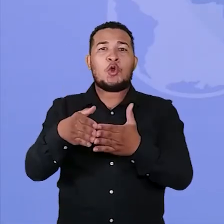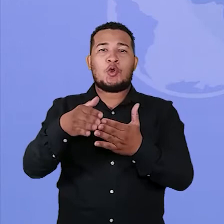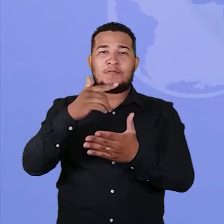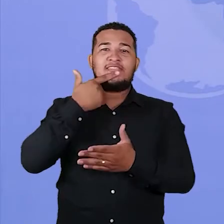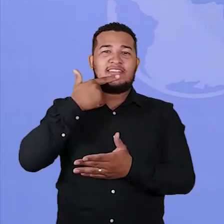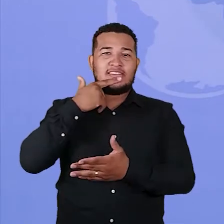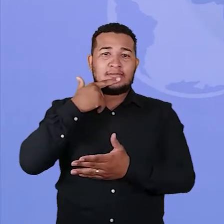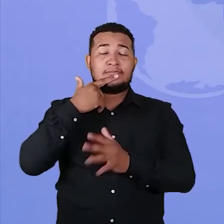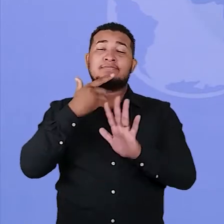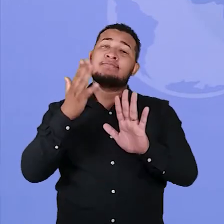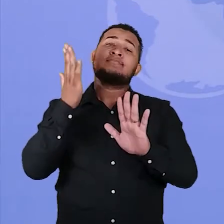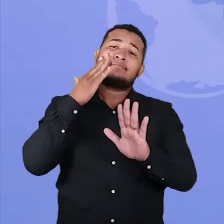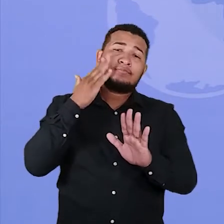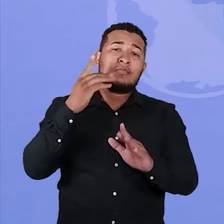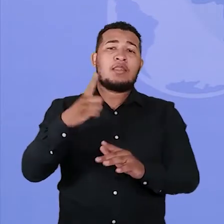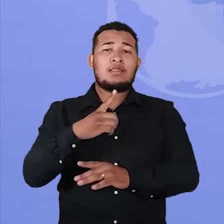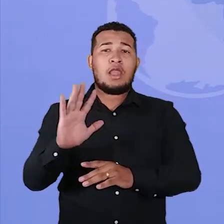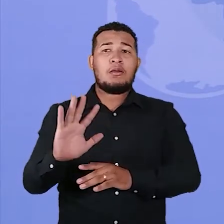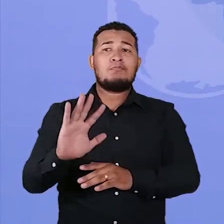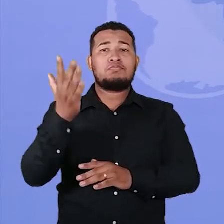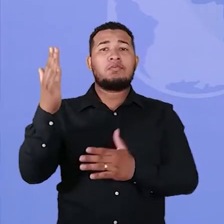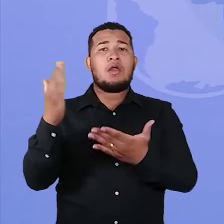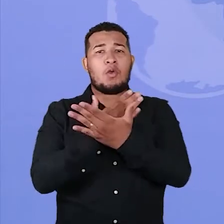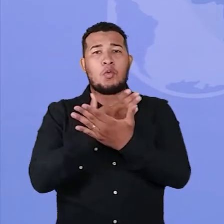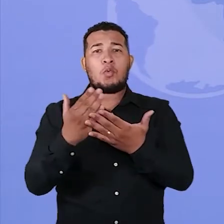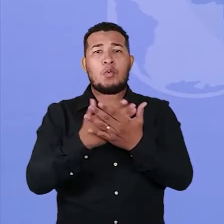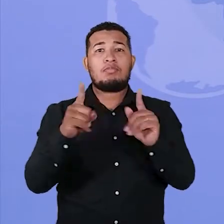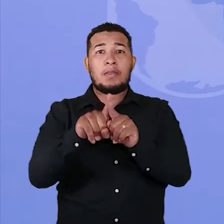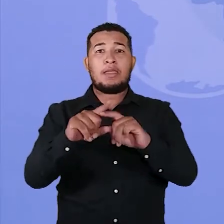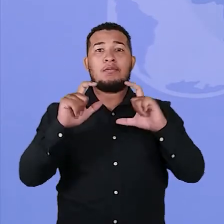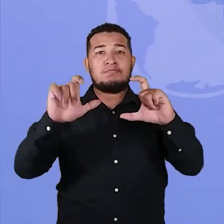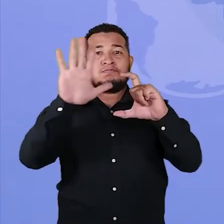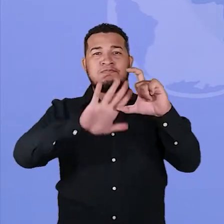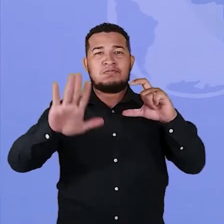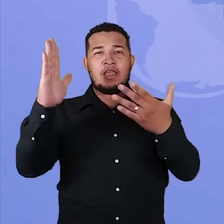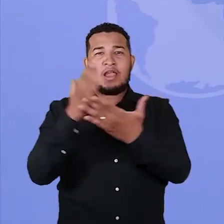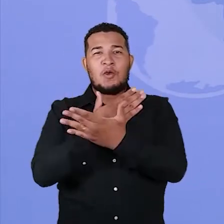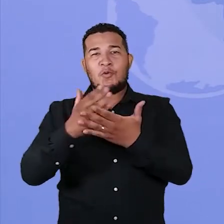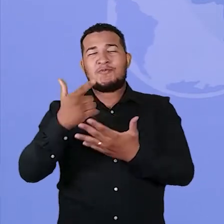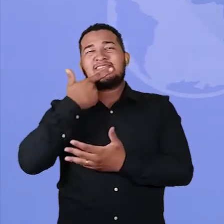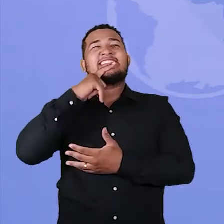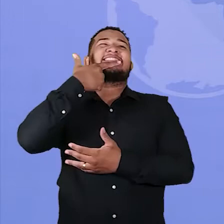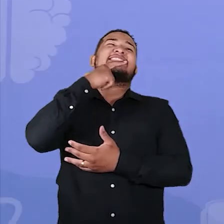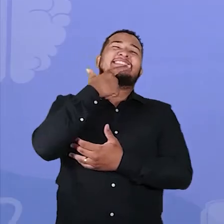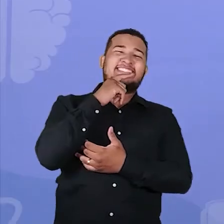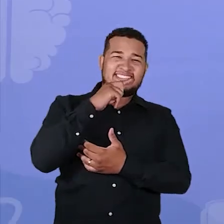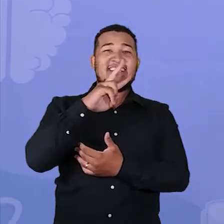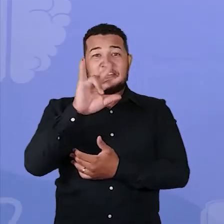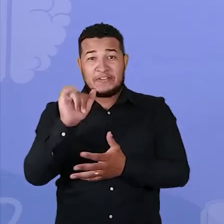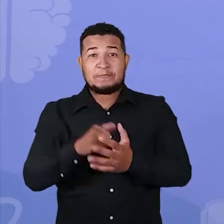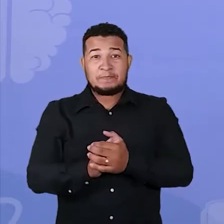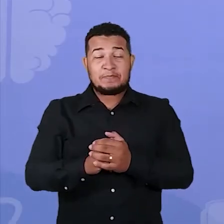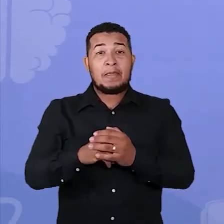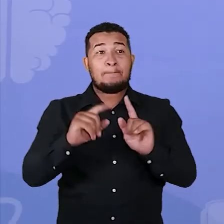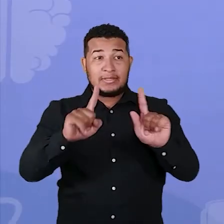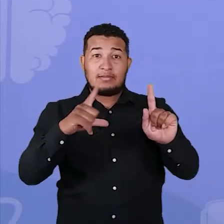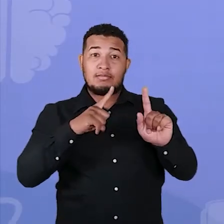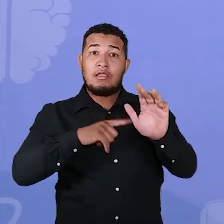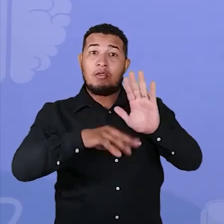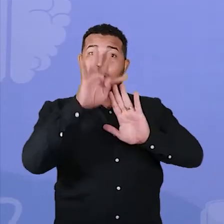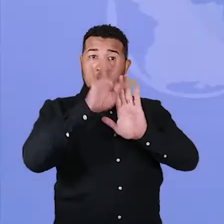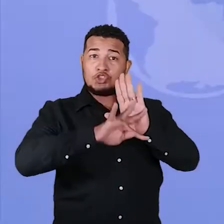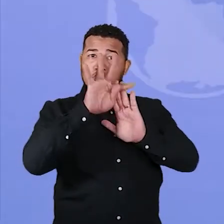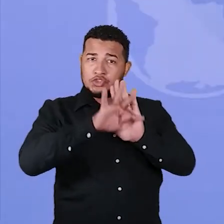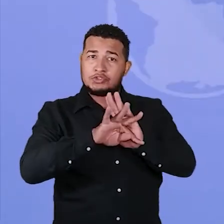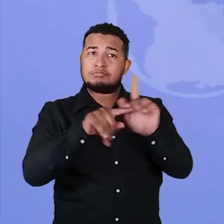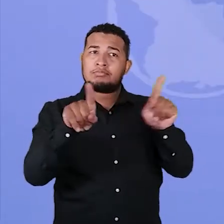isso. É claro que existem situações, existem tirinhas que você vai achar super engraçado, existem tirinhas, existem